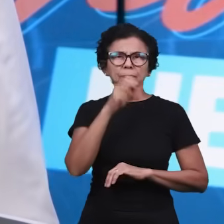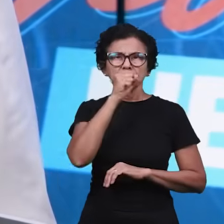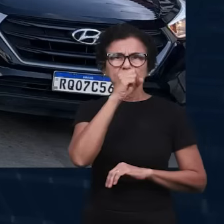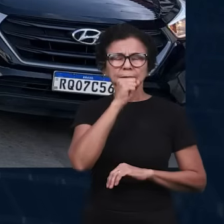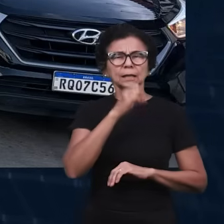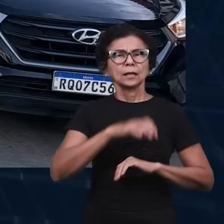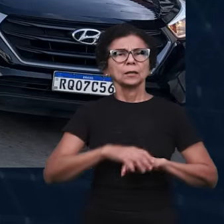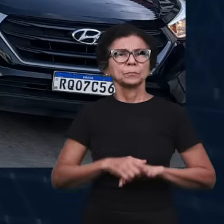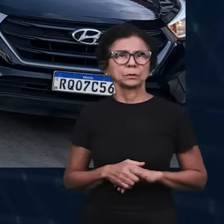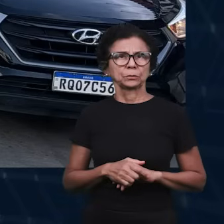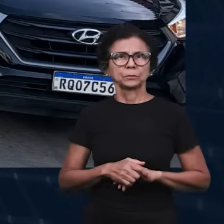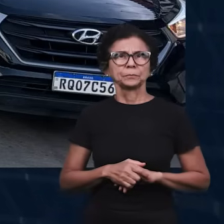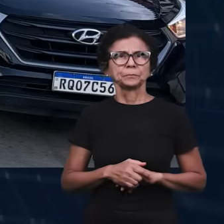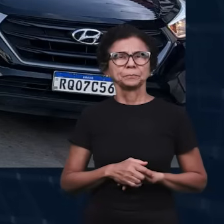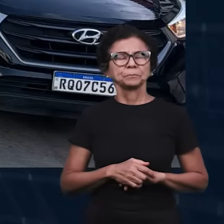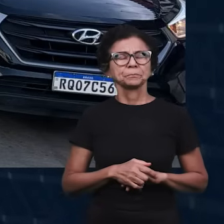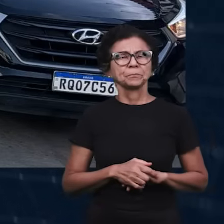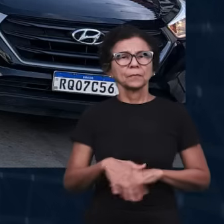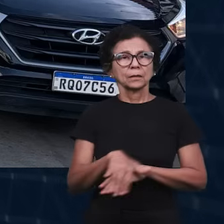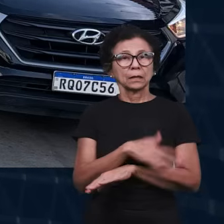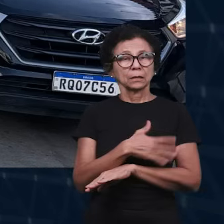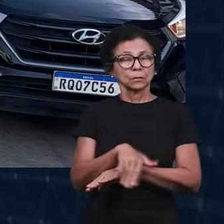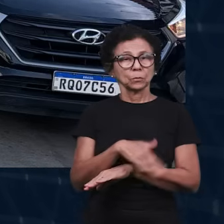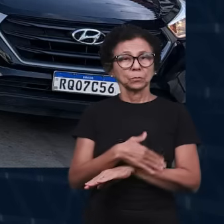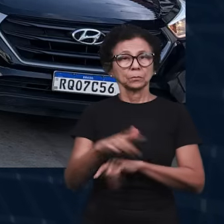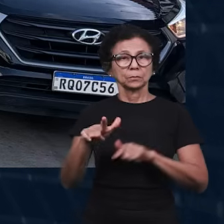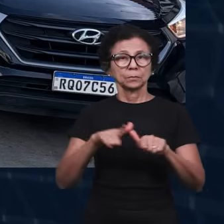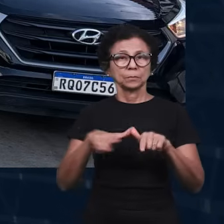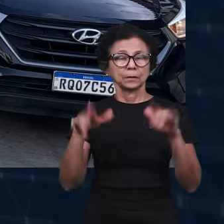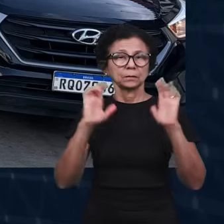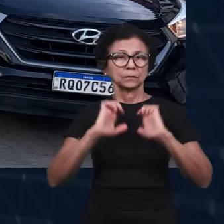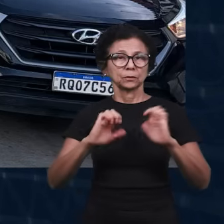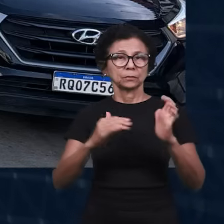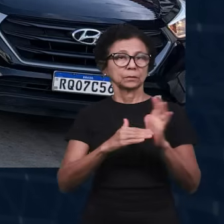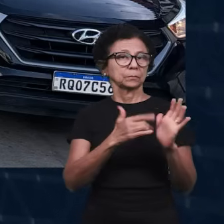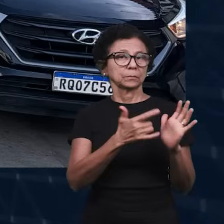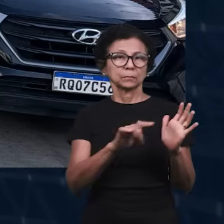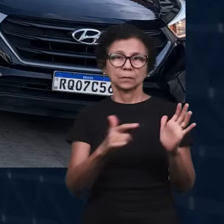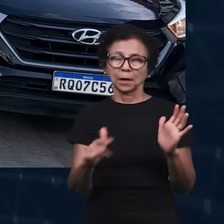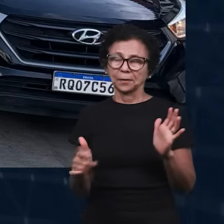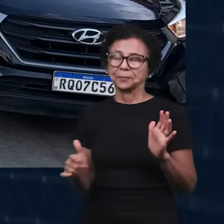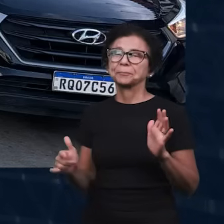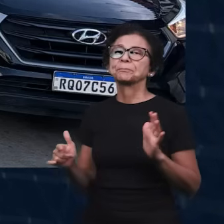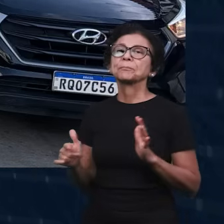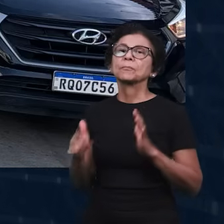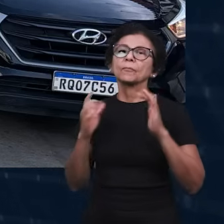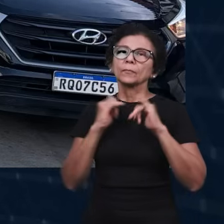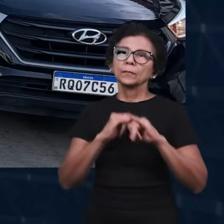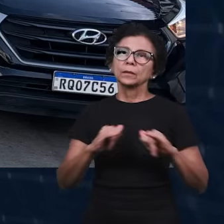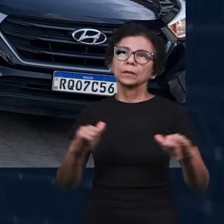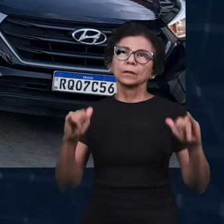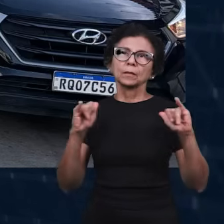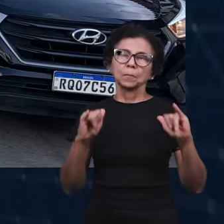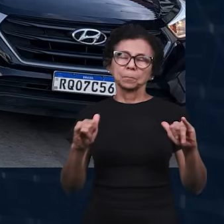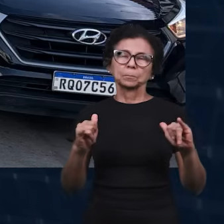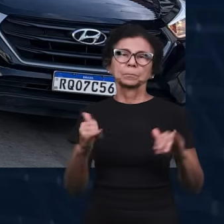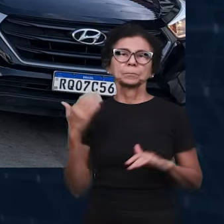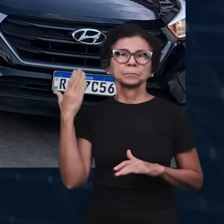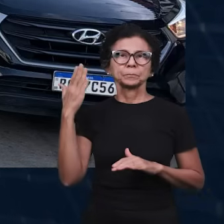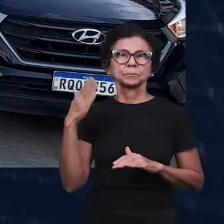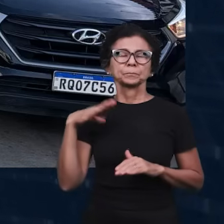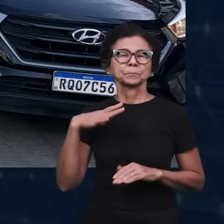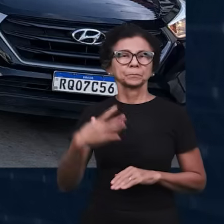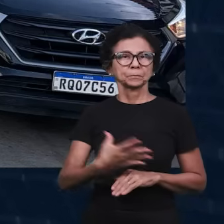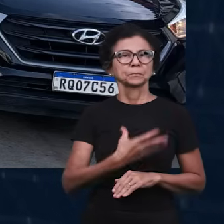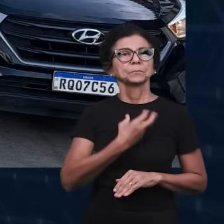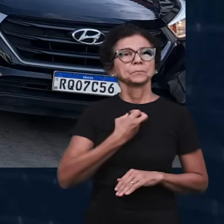No sábado, no município de Jerônimo Monteiro, o trabalho de evangelização do Evangelho Sem Fronteiras, anunciando